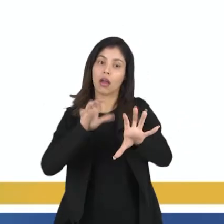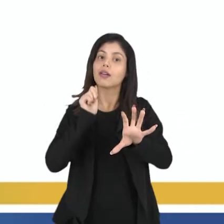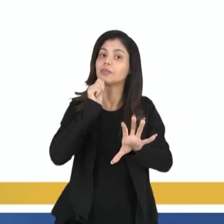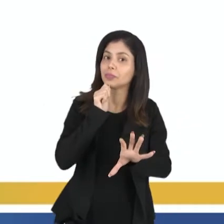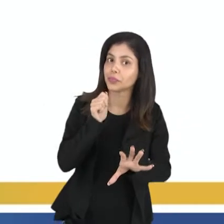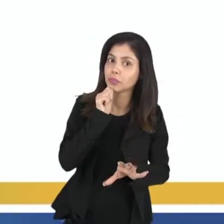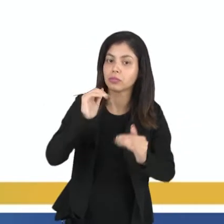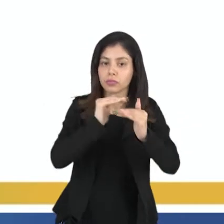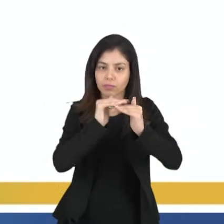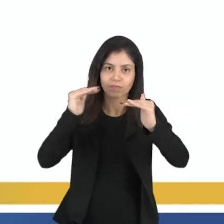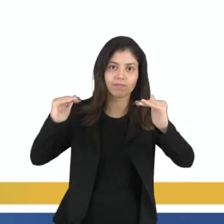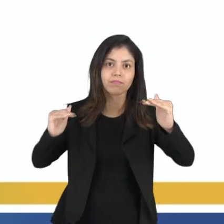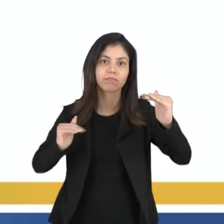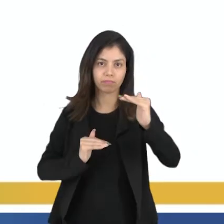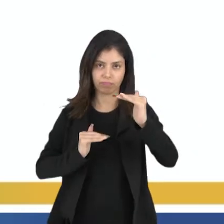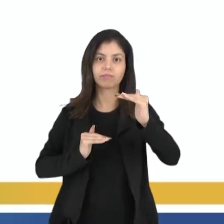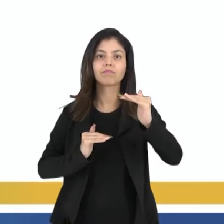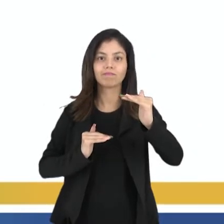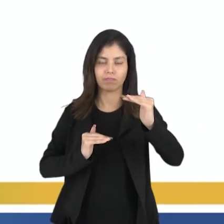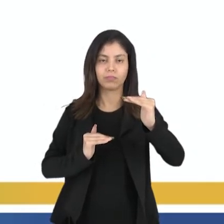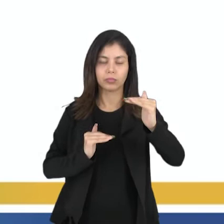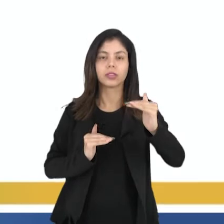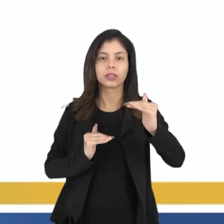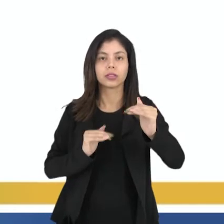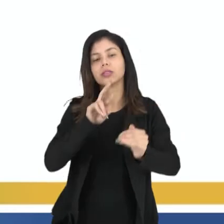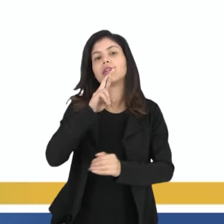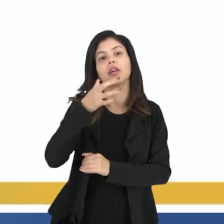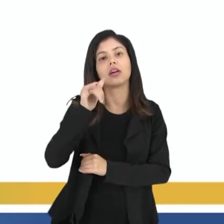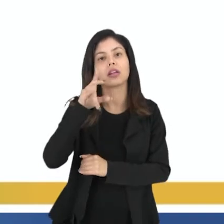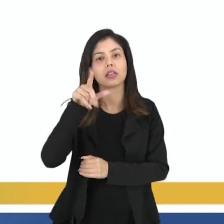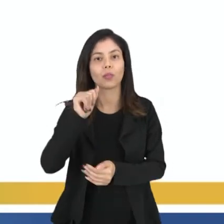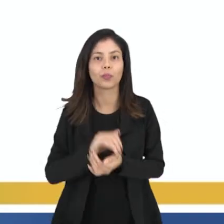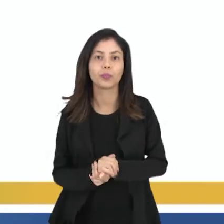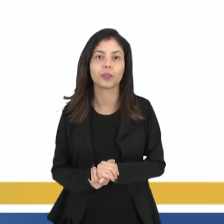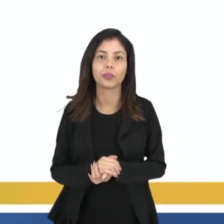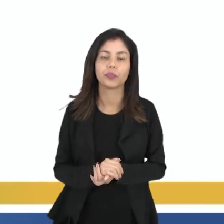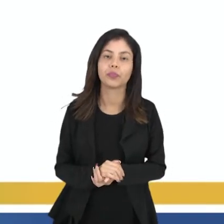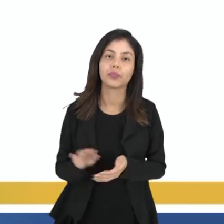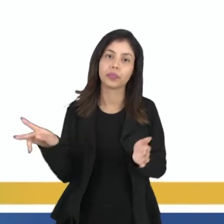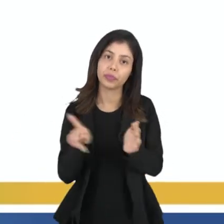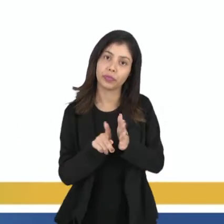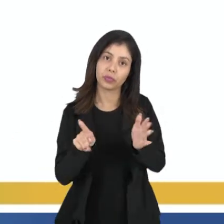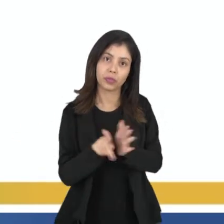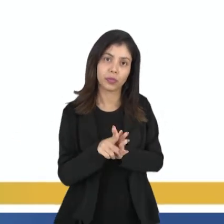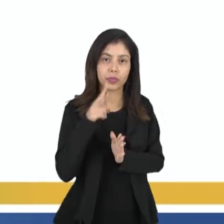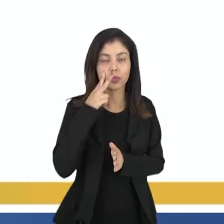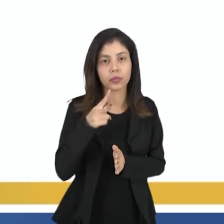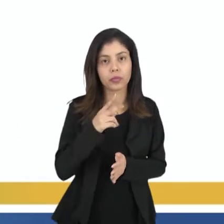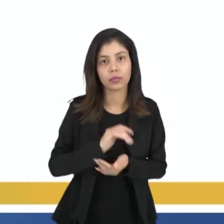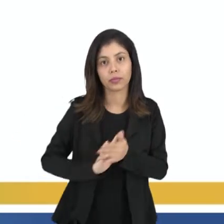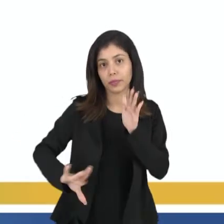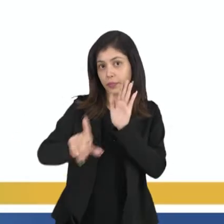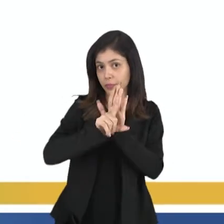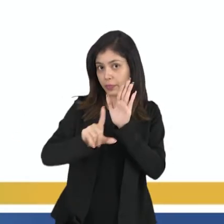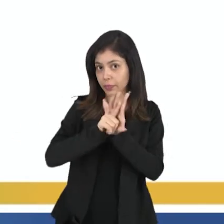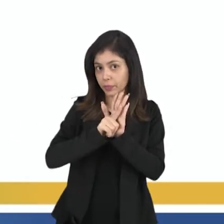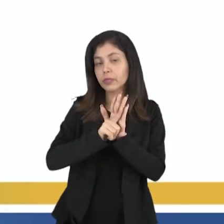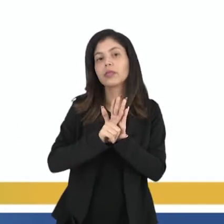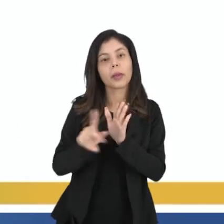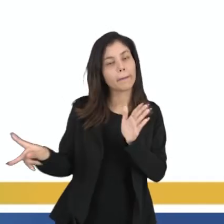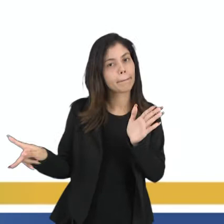uma desigualdade racial no nosso país. Tendo em vista, inclusive, que temos